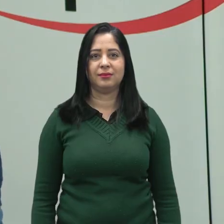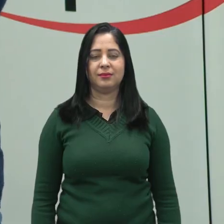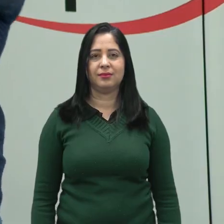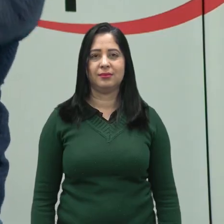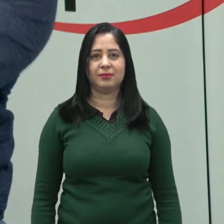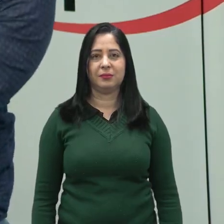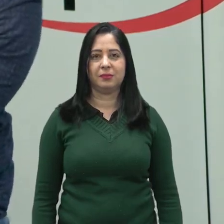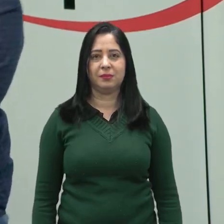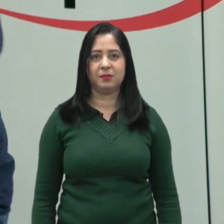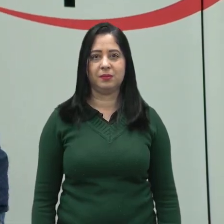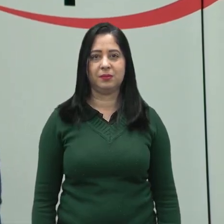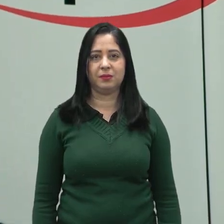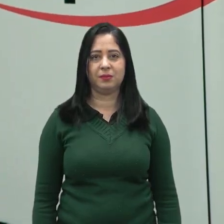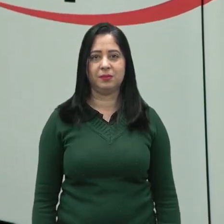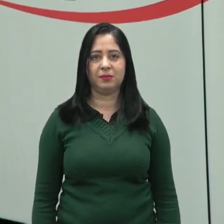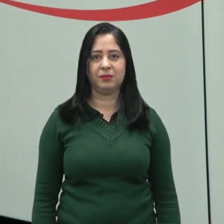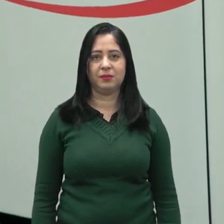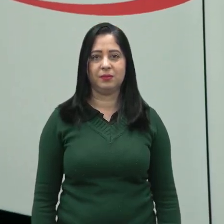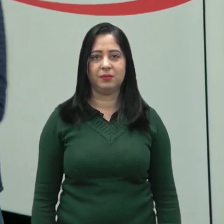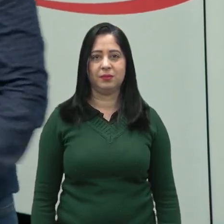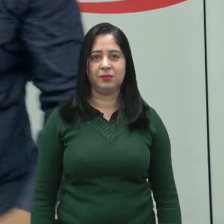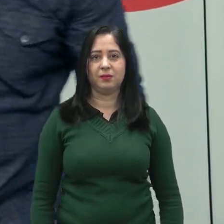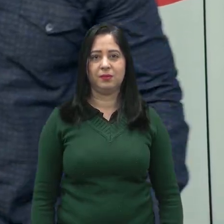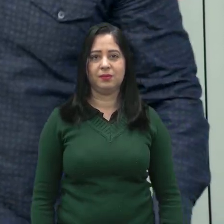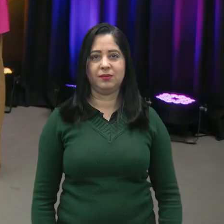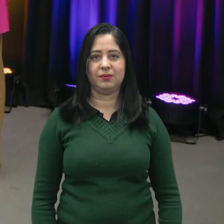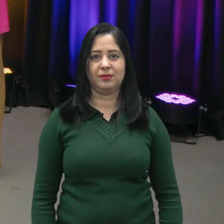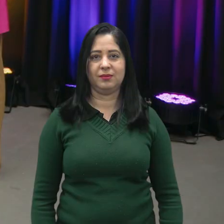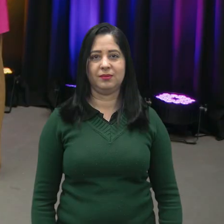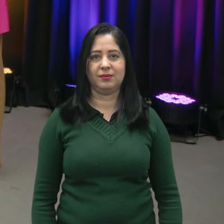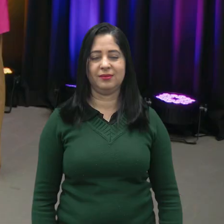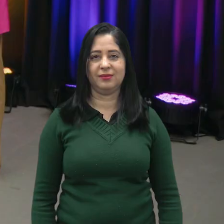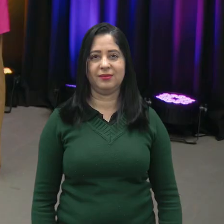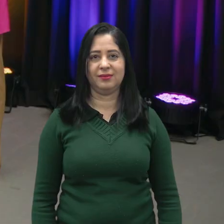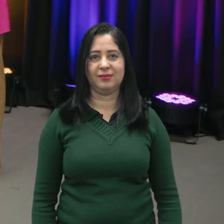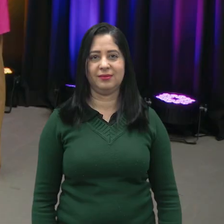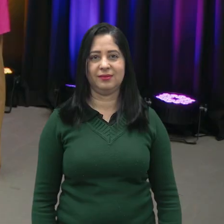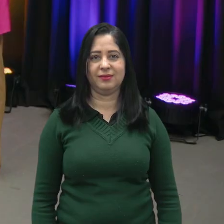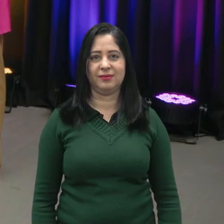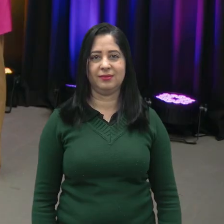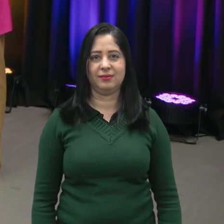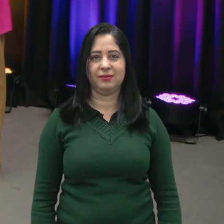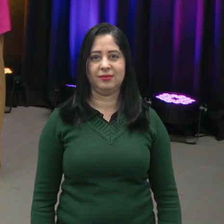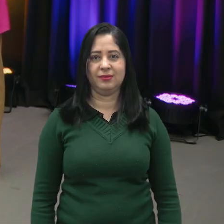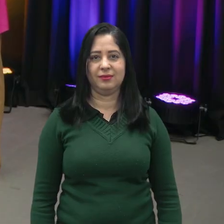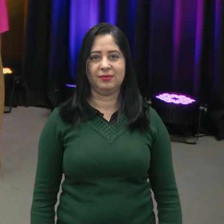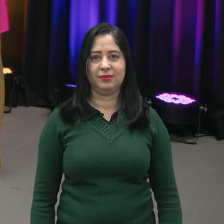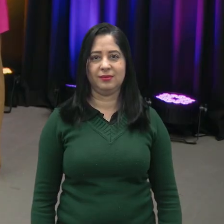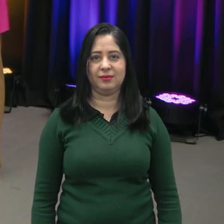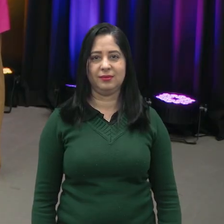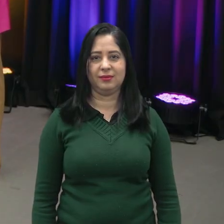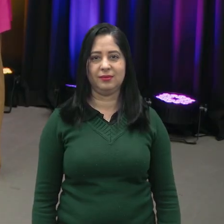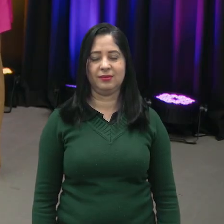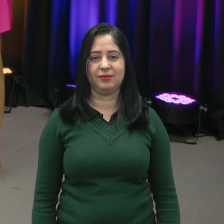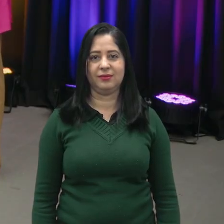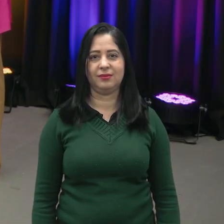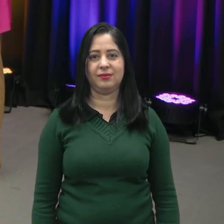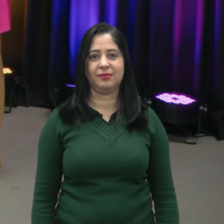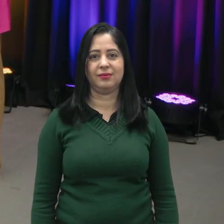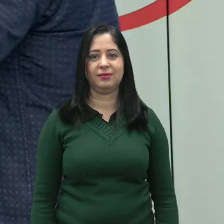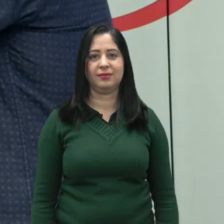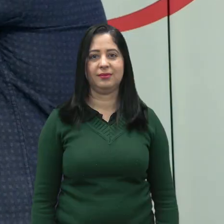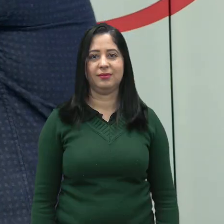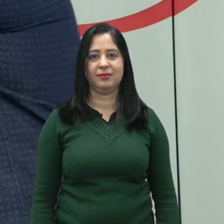pegada, saio por fora, empurro ele. Ok, saiu. Okay? Vamos fazer de novo isso daí. Isso é quase